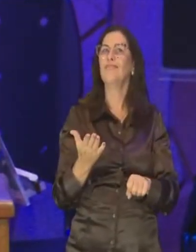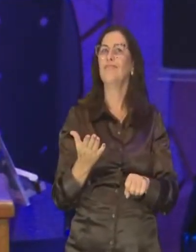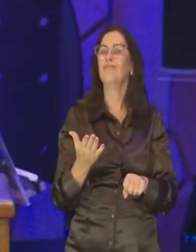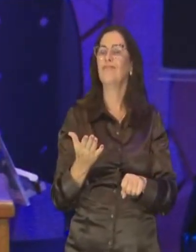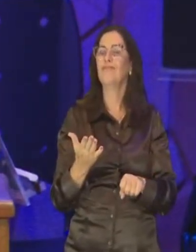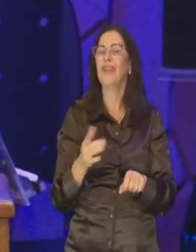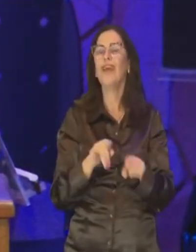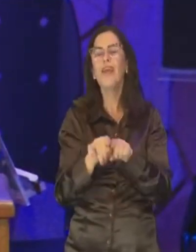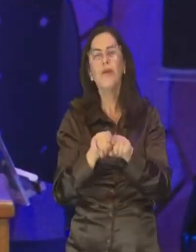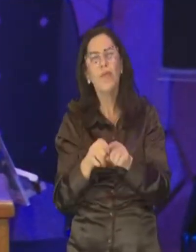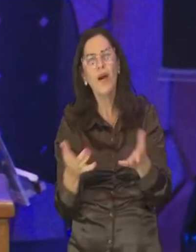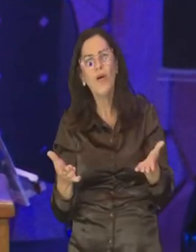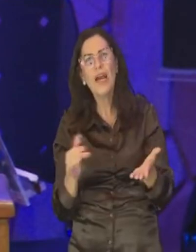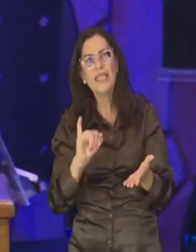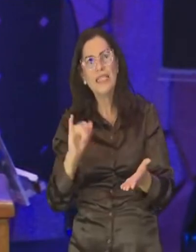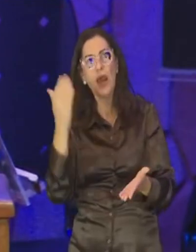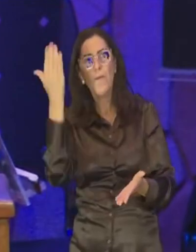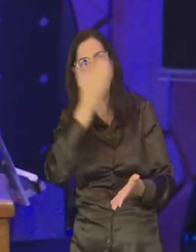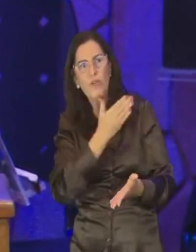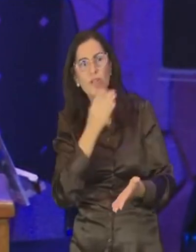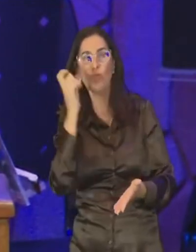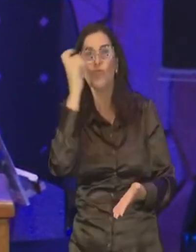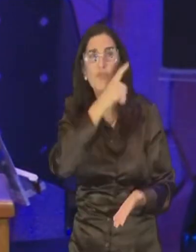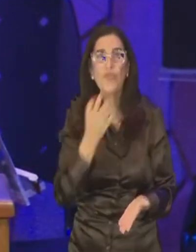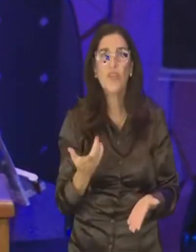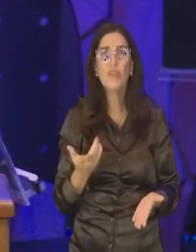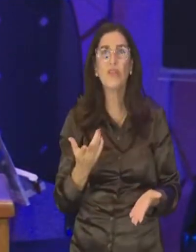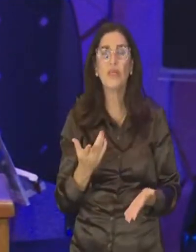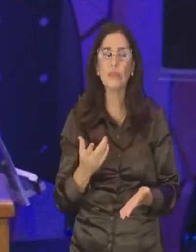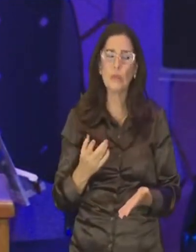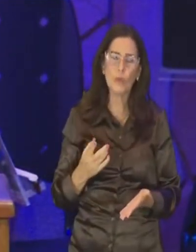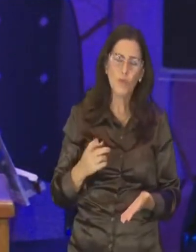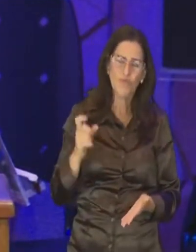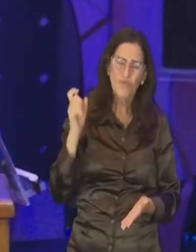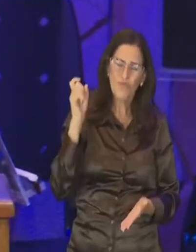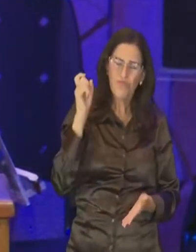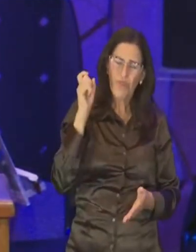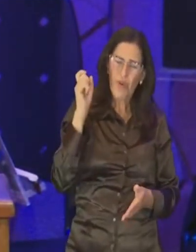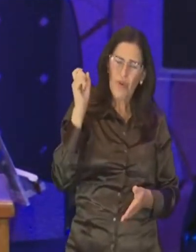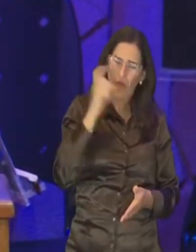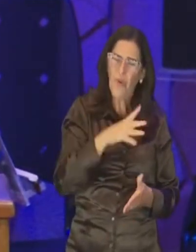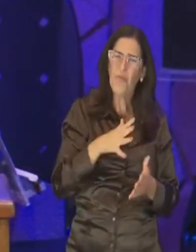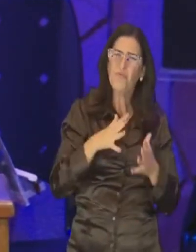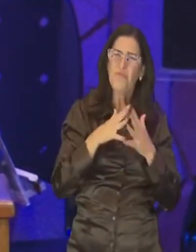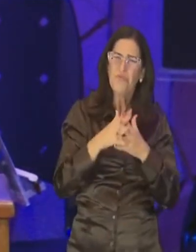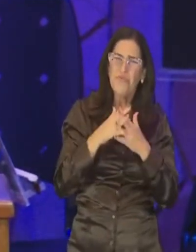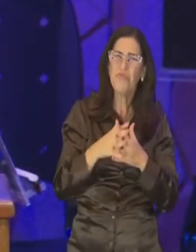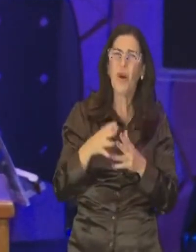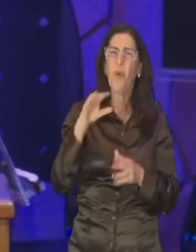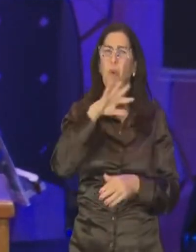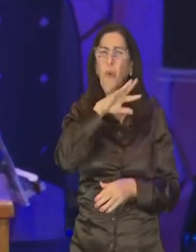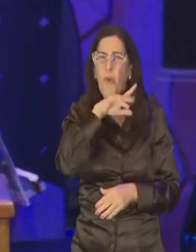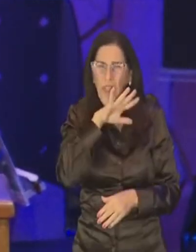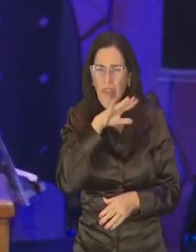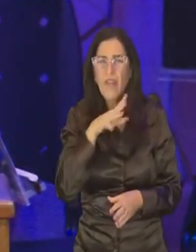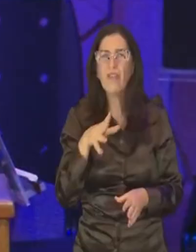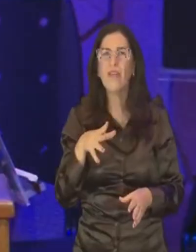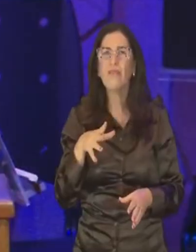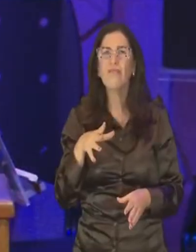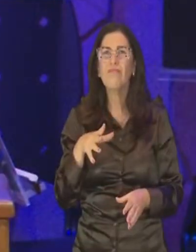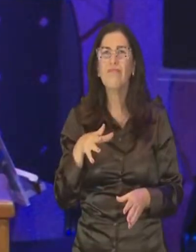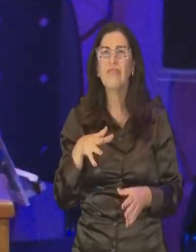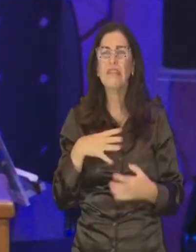Meu irmão, então, se a provação está difícil, está dura, está ruim, está